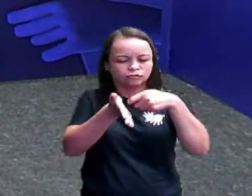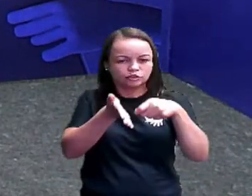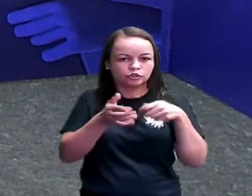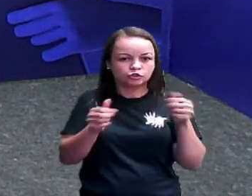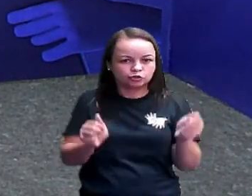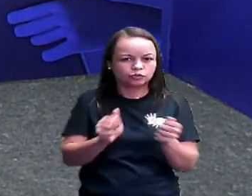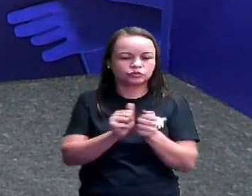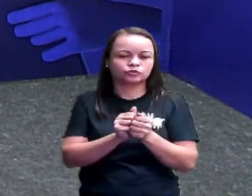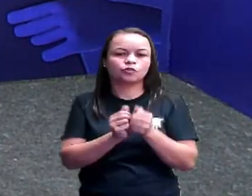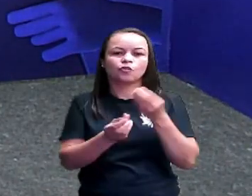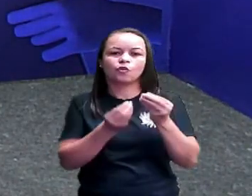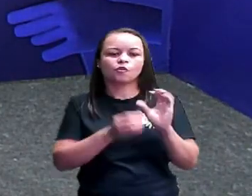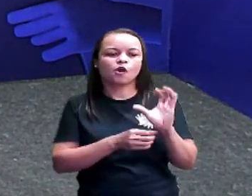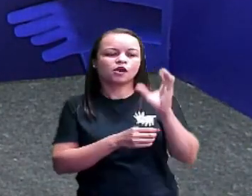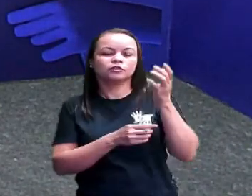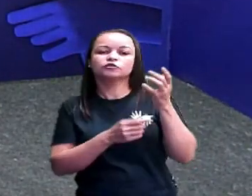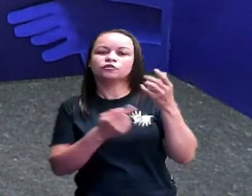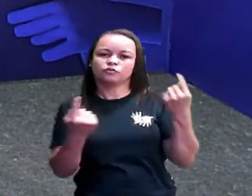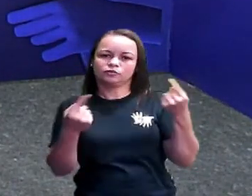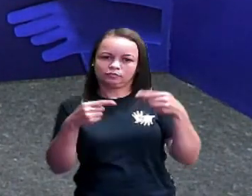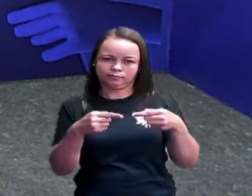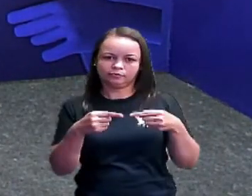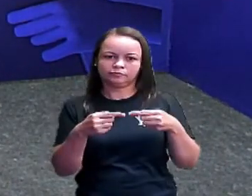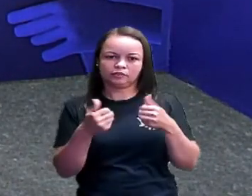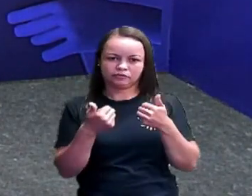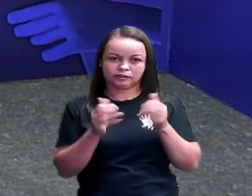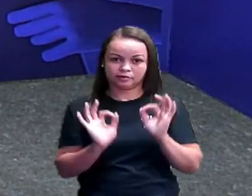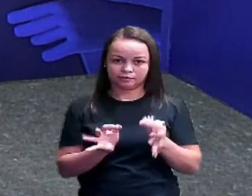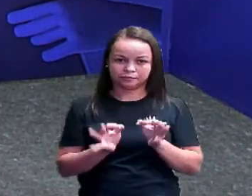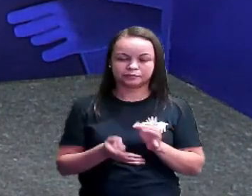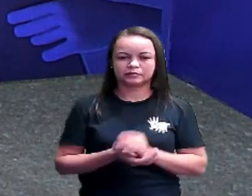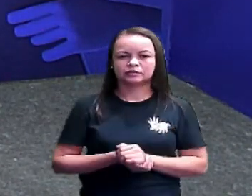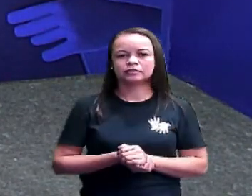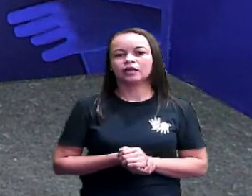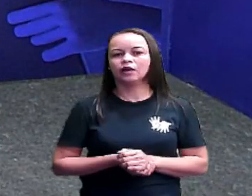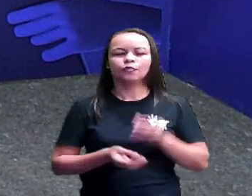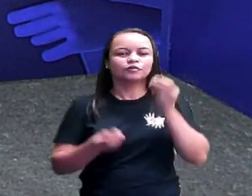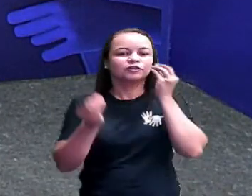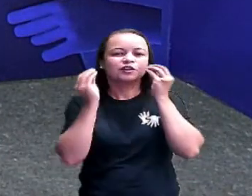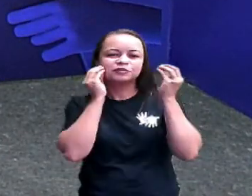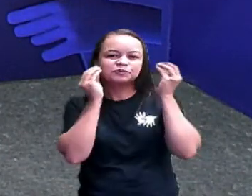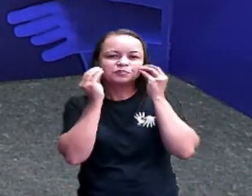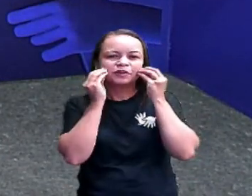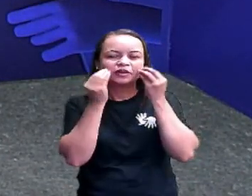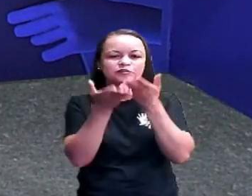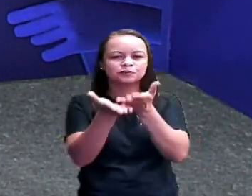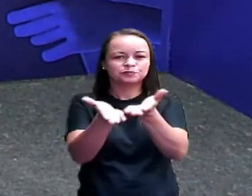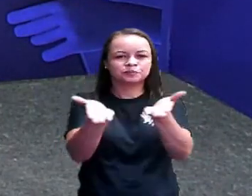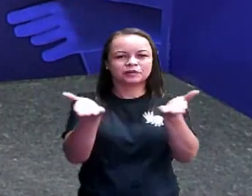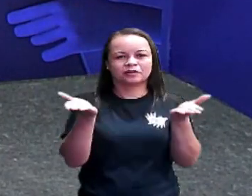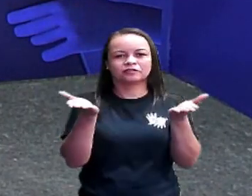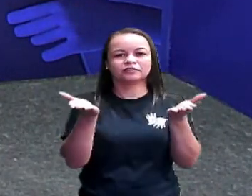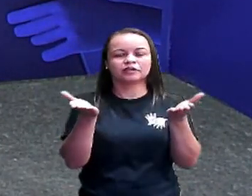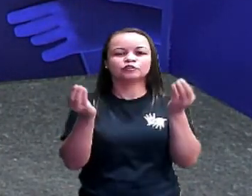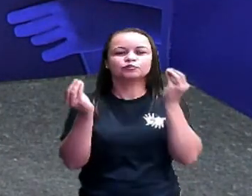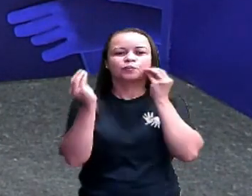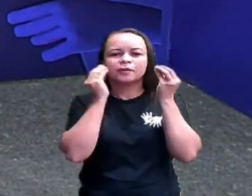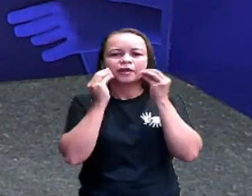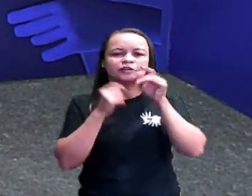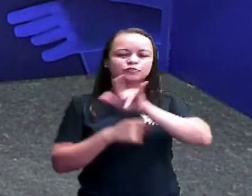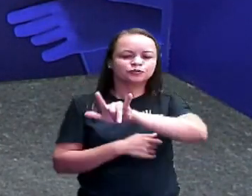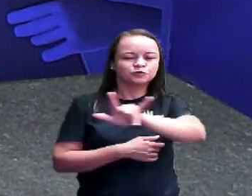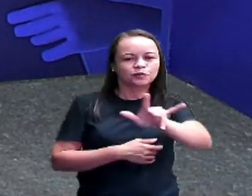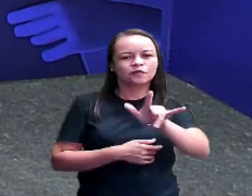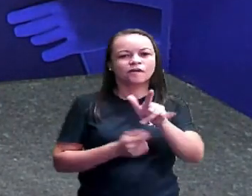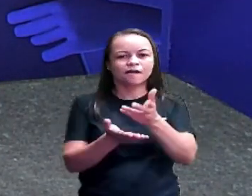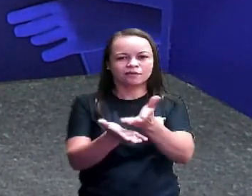como ficou a resolução do nosso desafio, tá certo? Um grande beijo para vocês. Beijos no